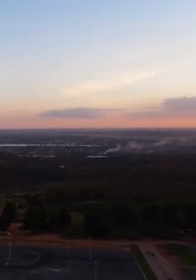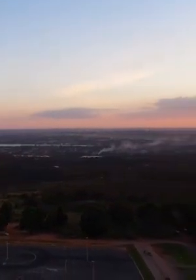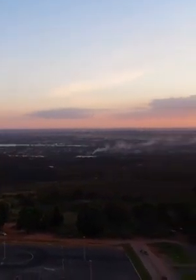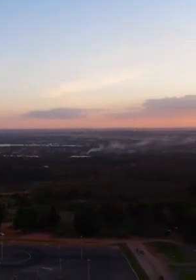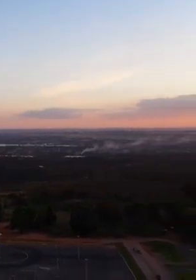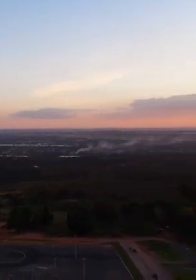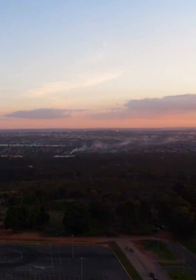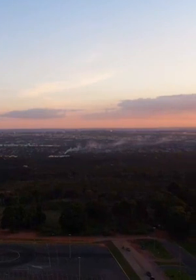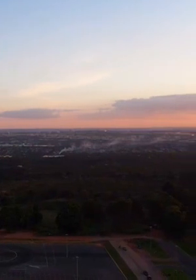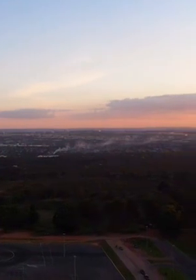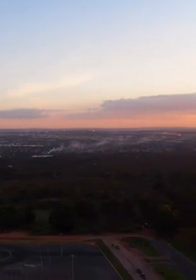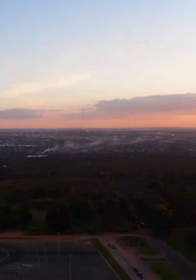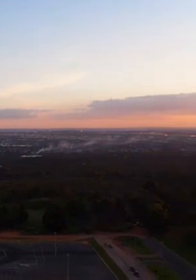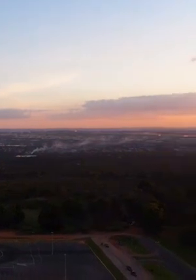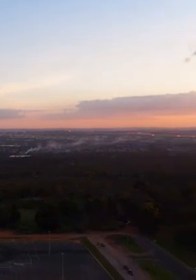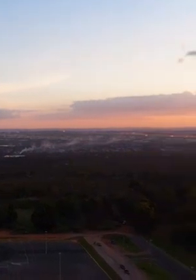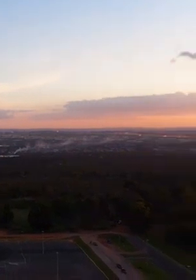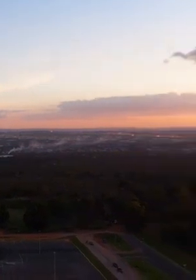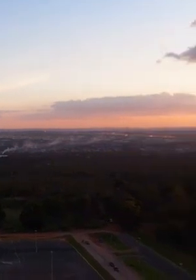Tchau